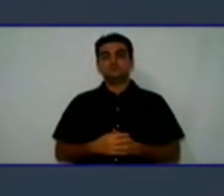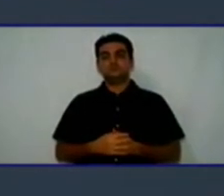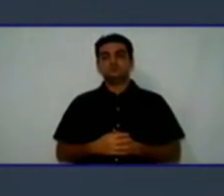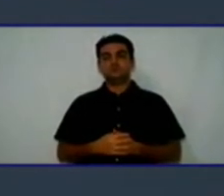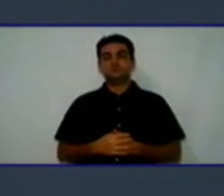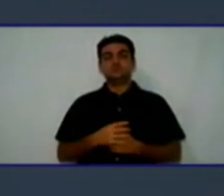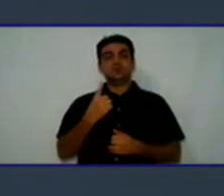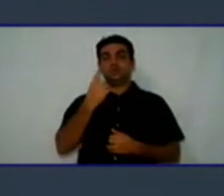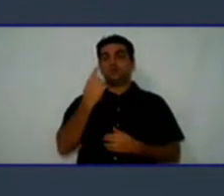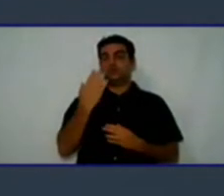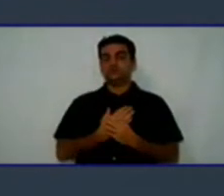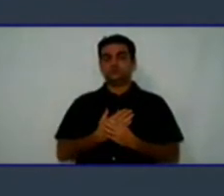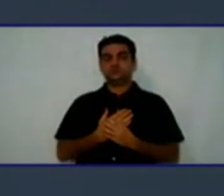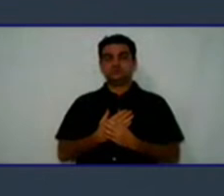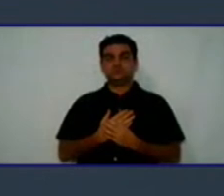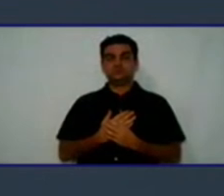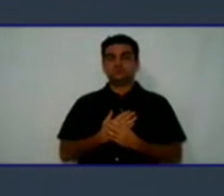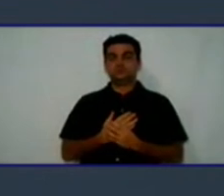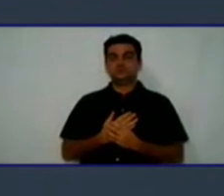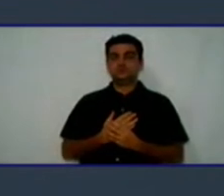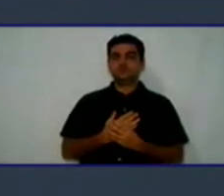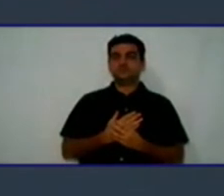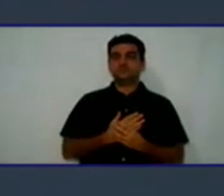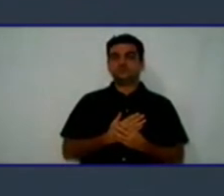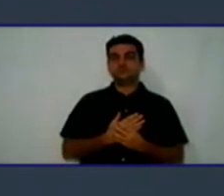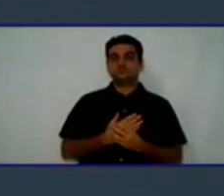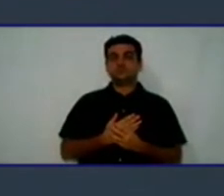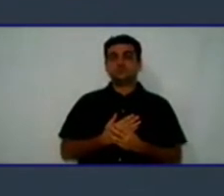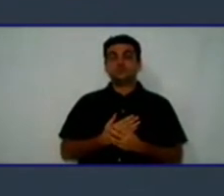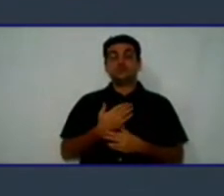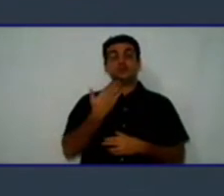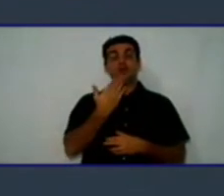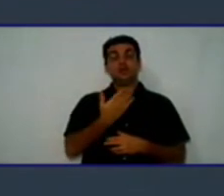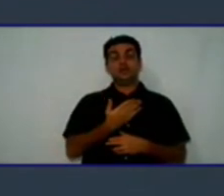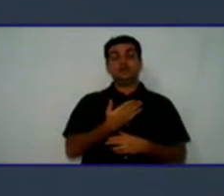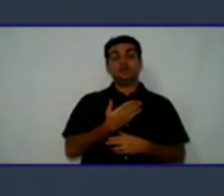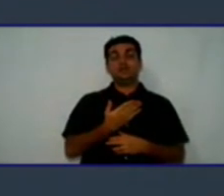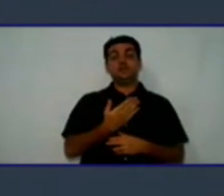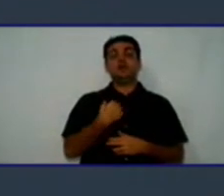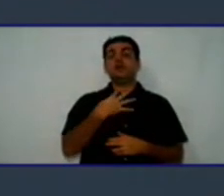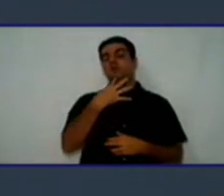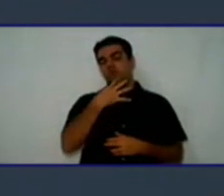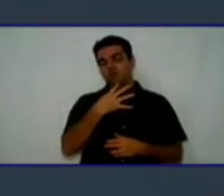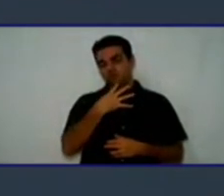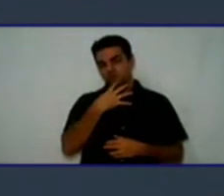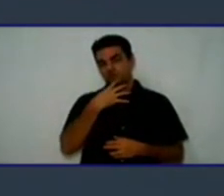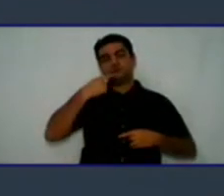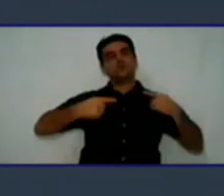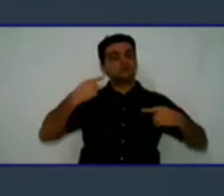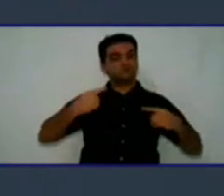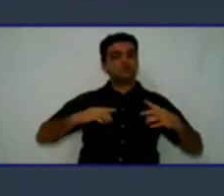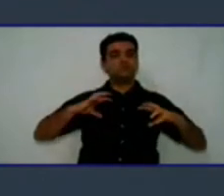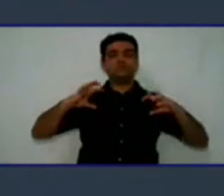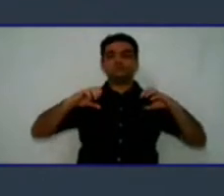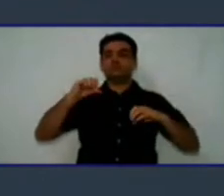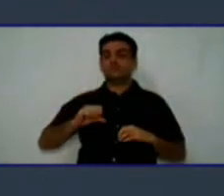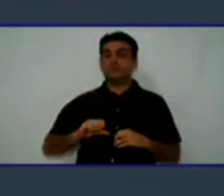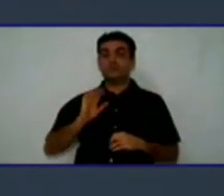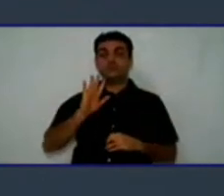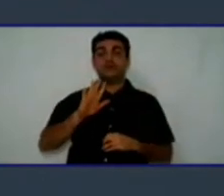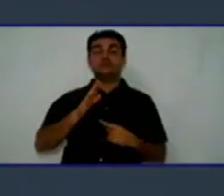com um único processo em que sua excelência conhece do conflito negativo